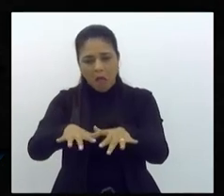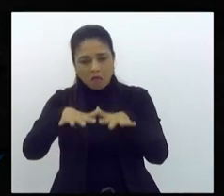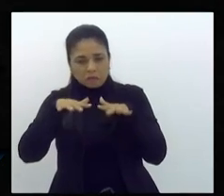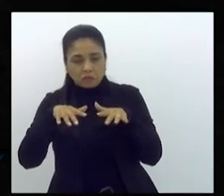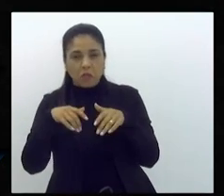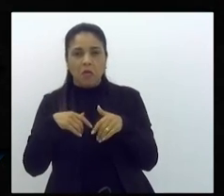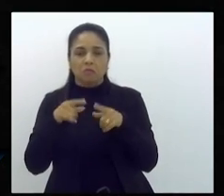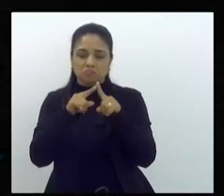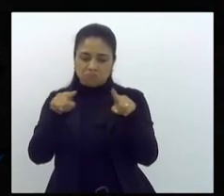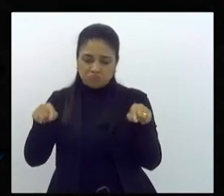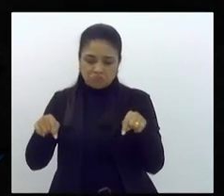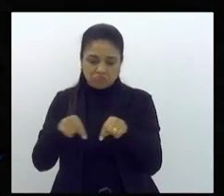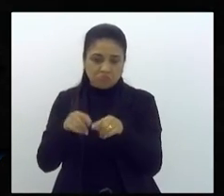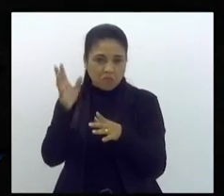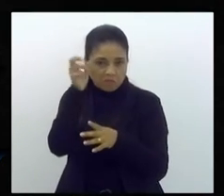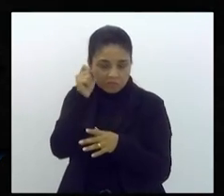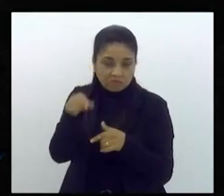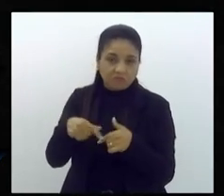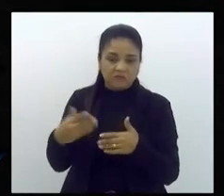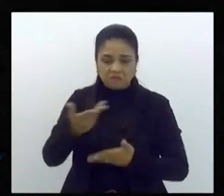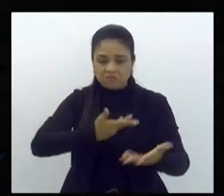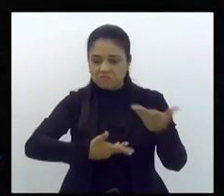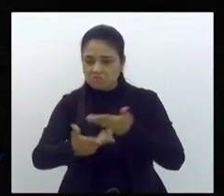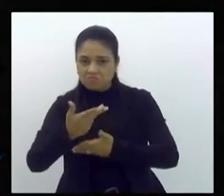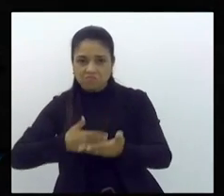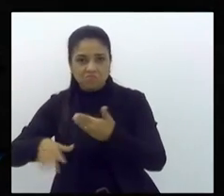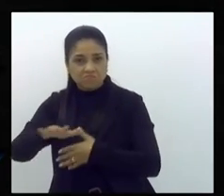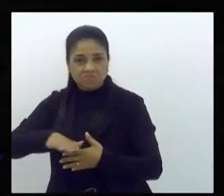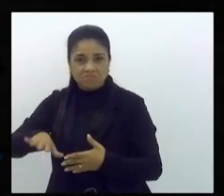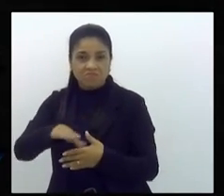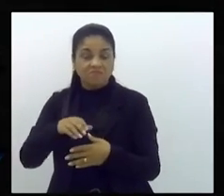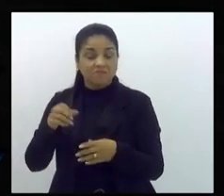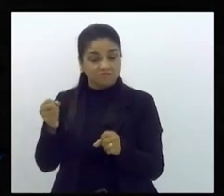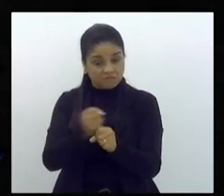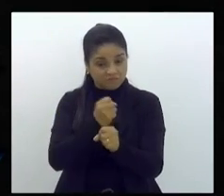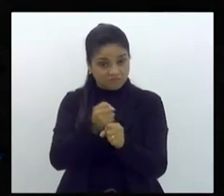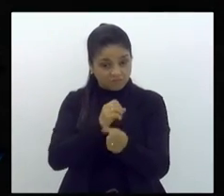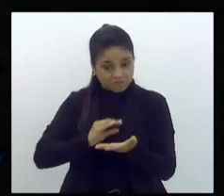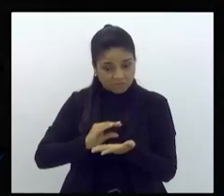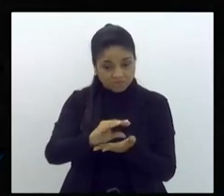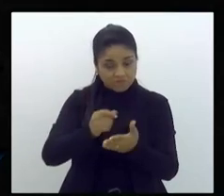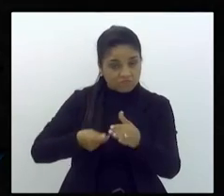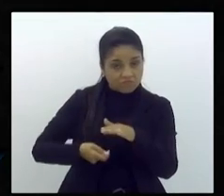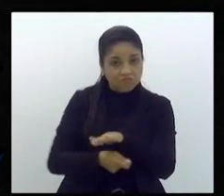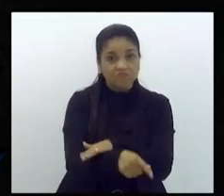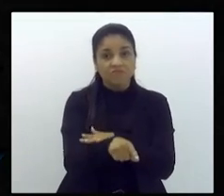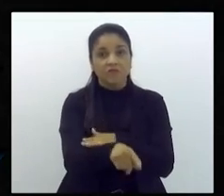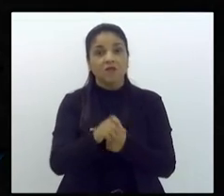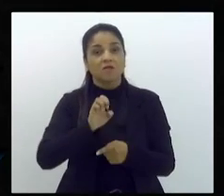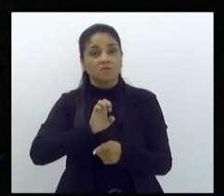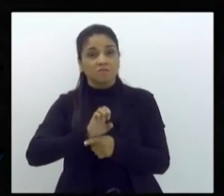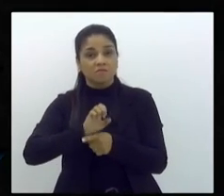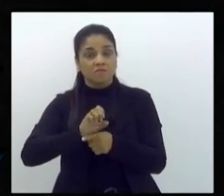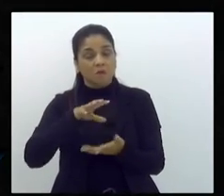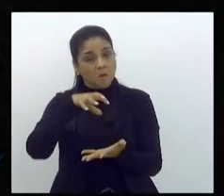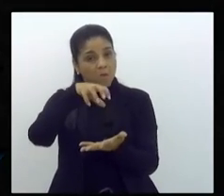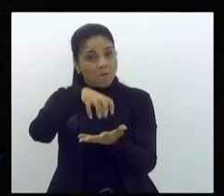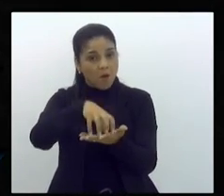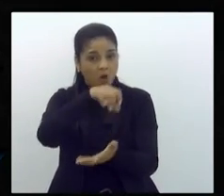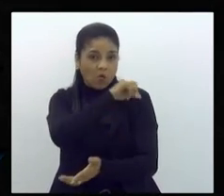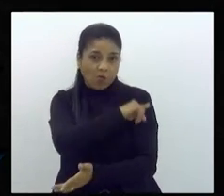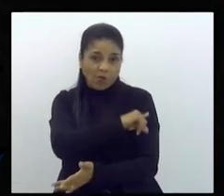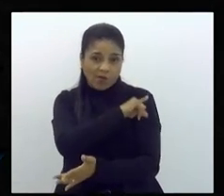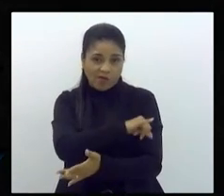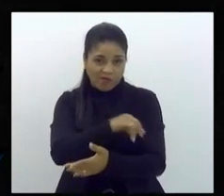alojamentos e áreas de convivência então Esse empreendimento reforça o papel do Rio como um polo de